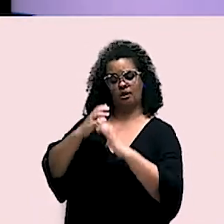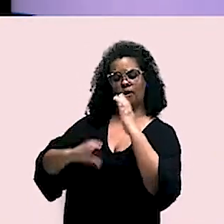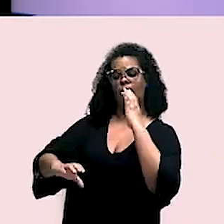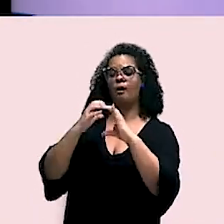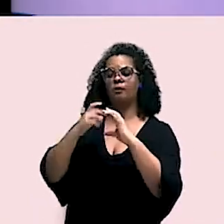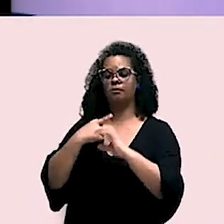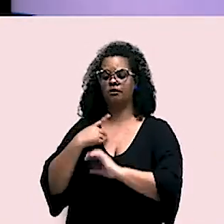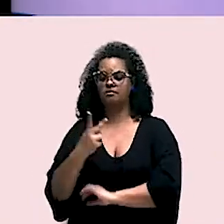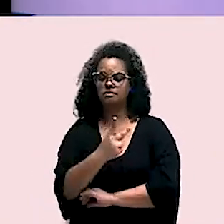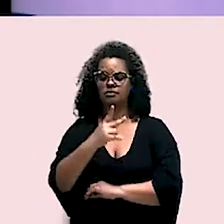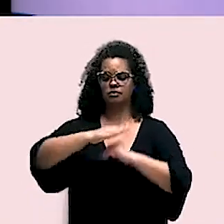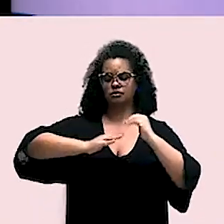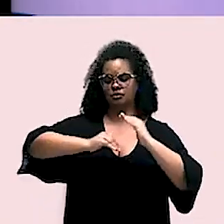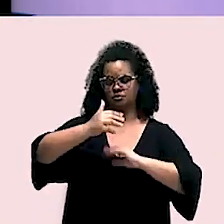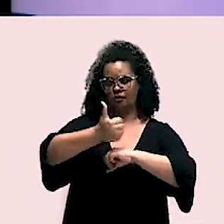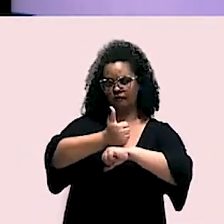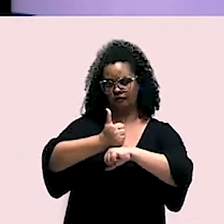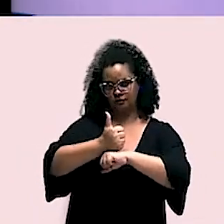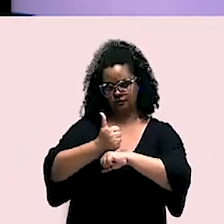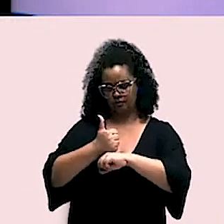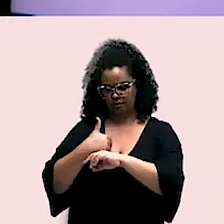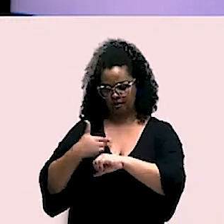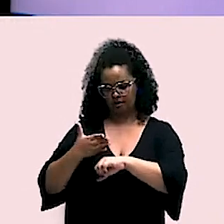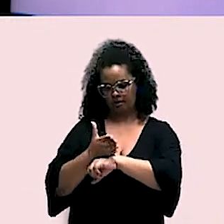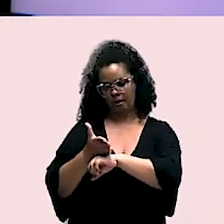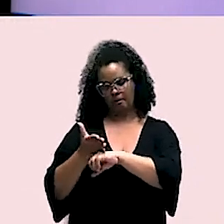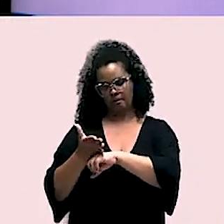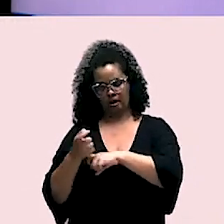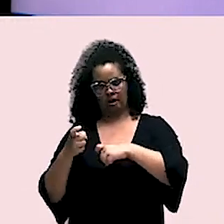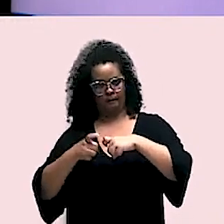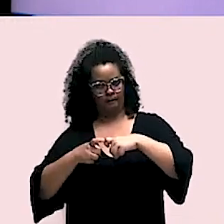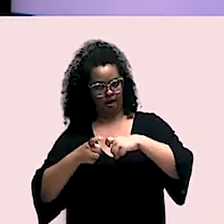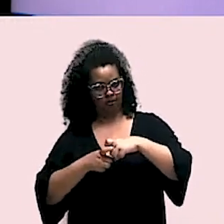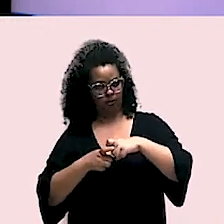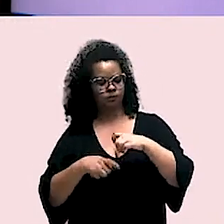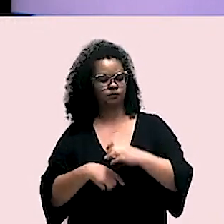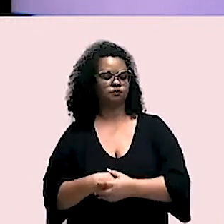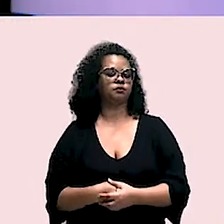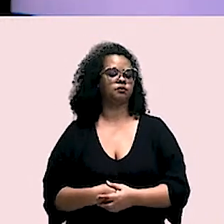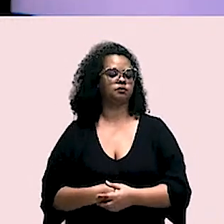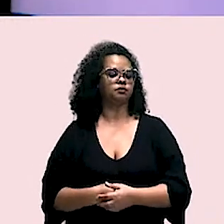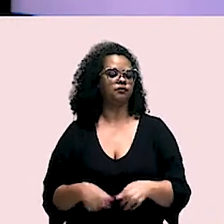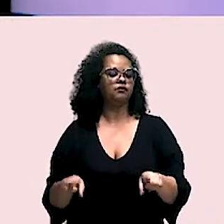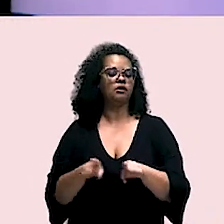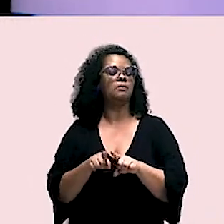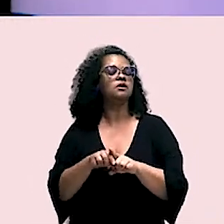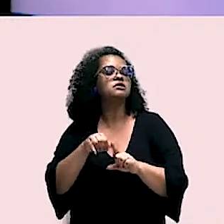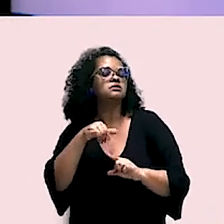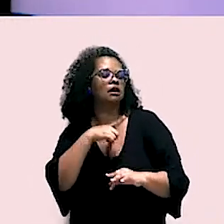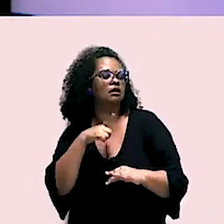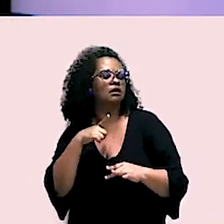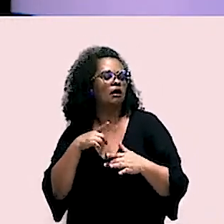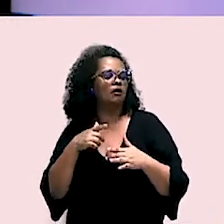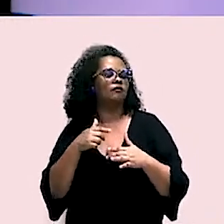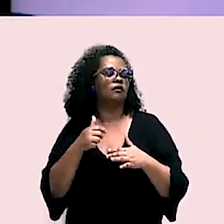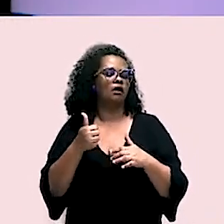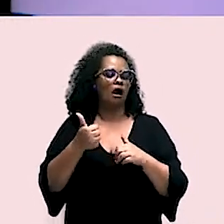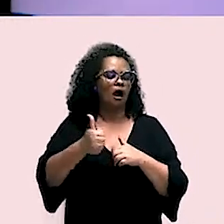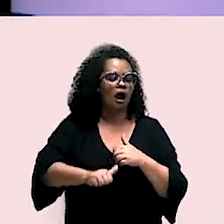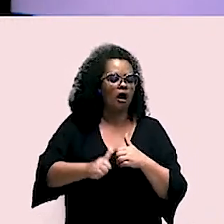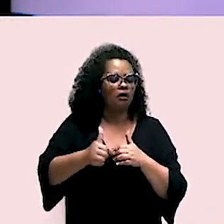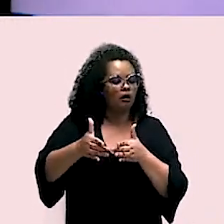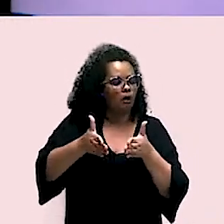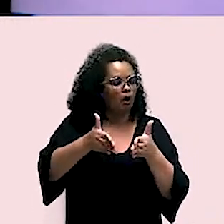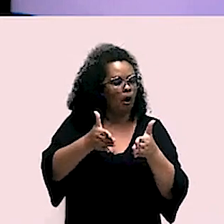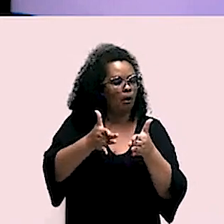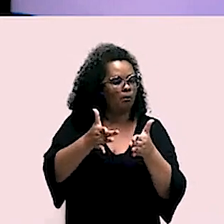pelos dois profissionais nas consultas. Se houve o correto acompanhamento dessa gestante, né? Seja pela realização